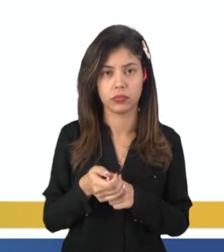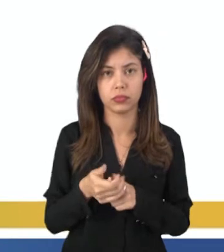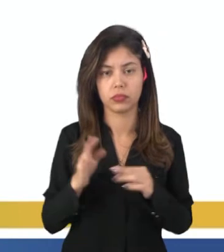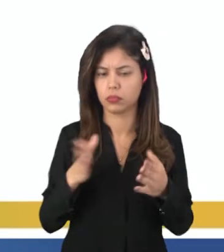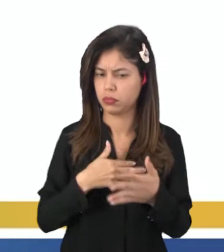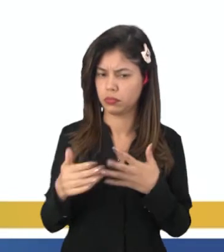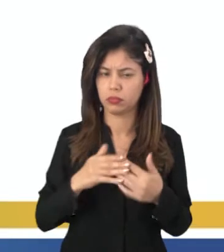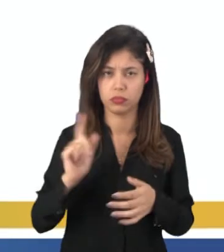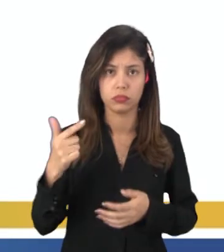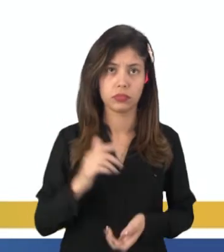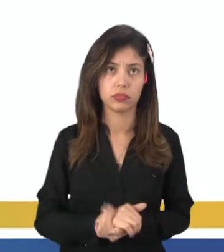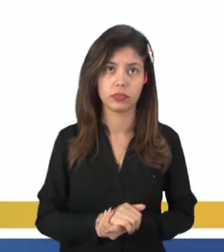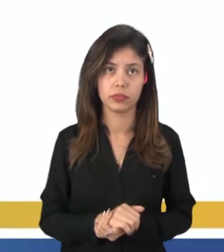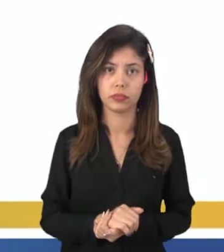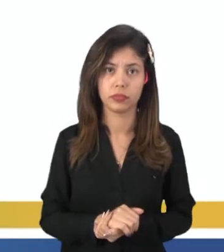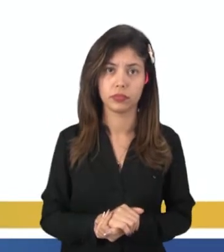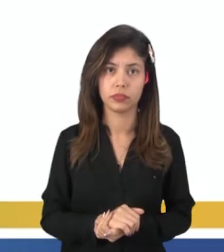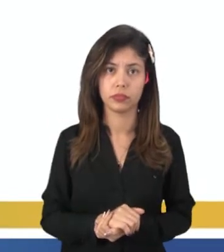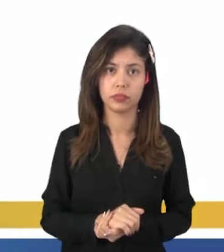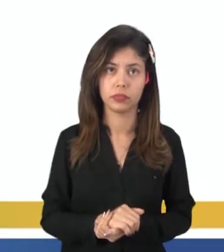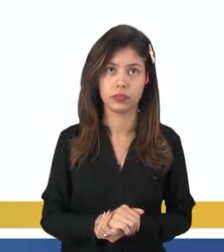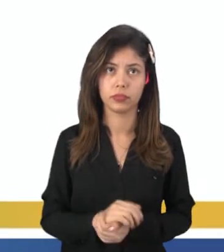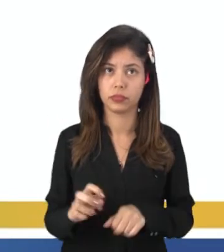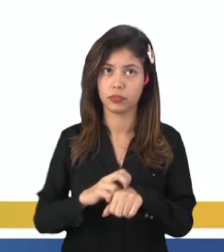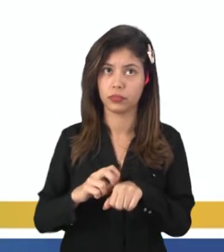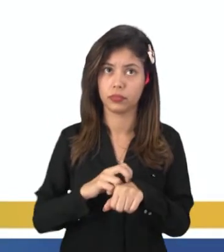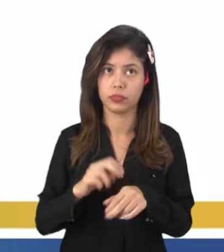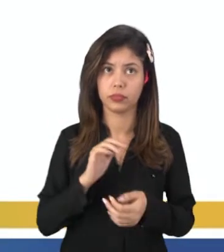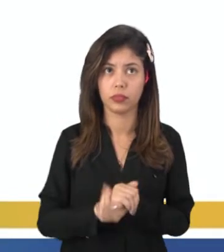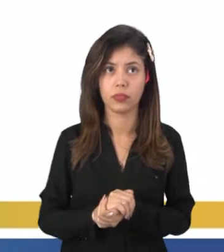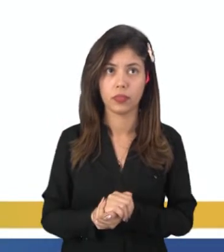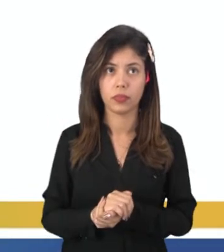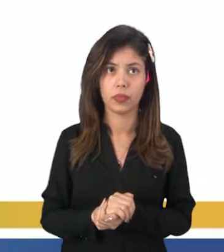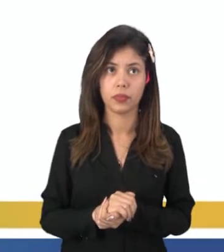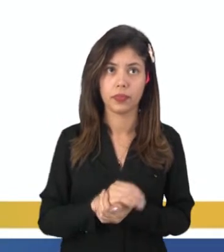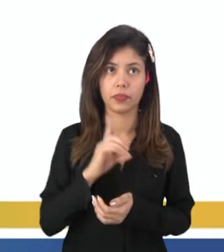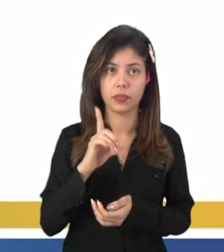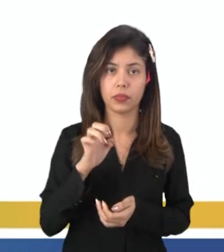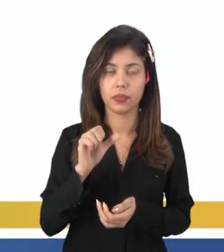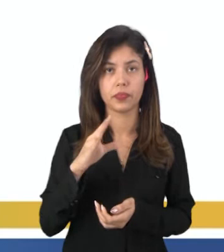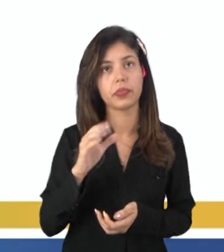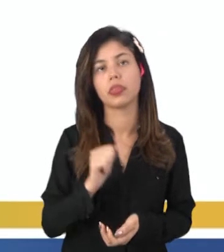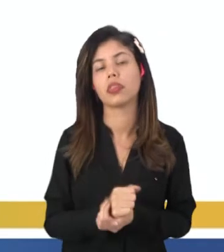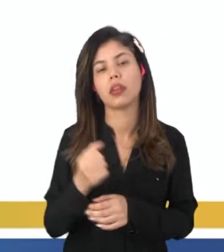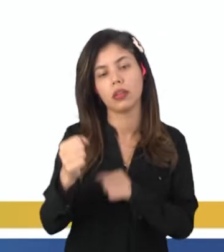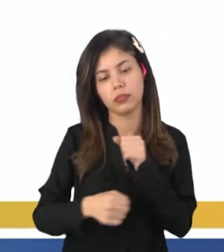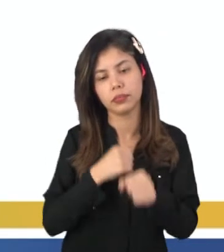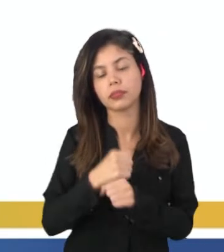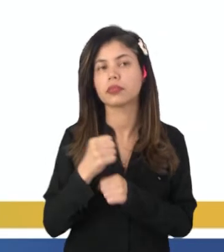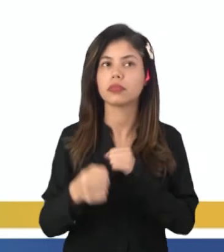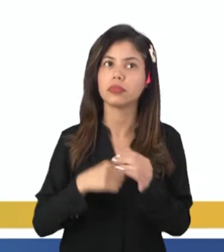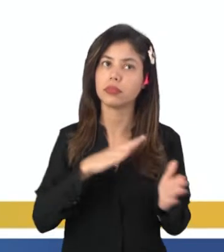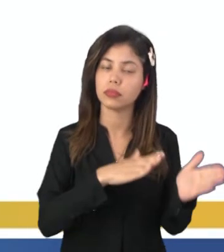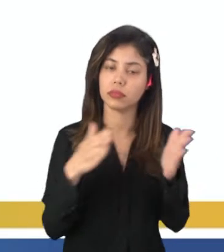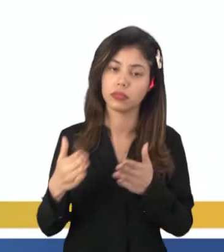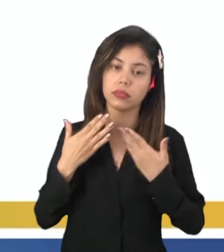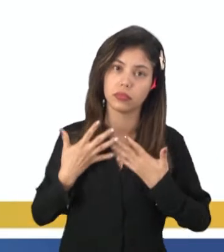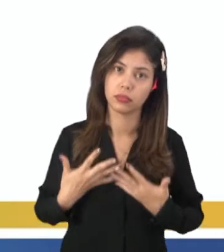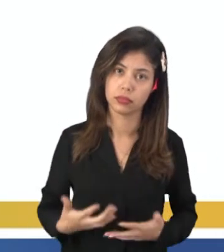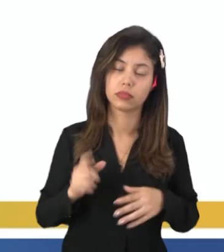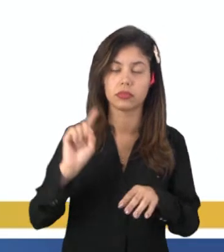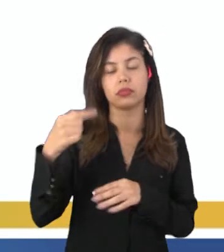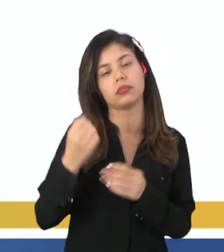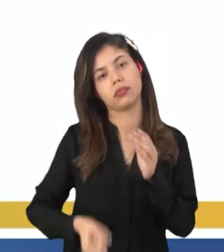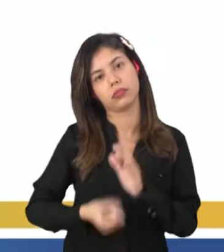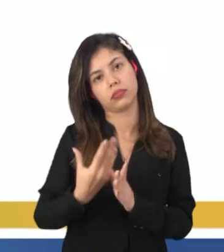né? E no verdinho lá no C era o descanso, ou seja, a cada ano uma parte da terra descansava e o restante